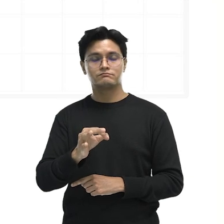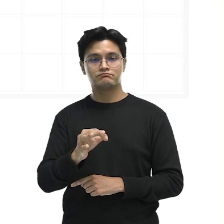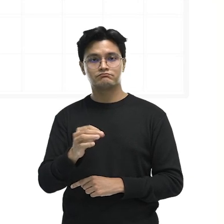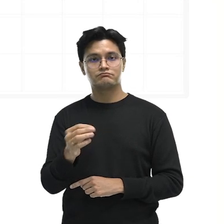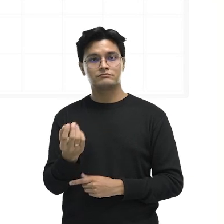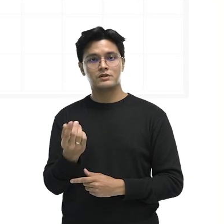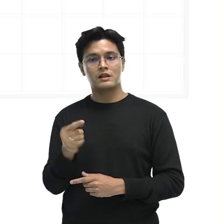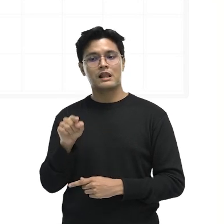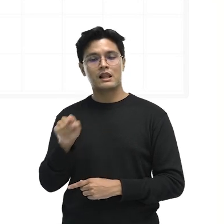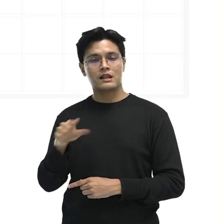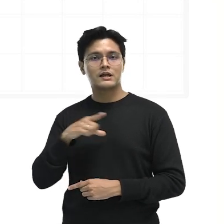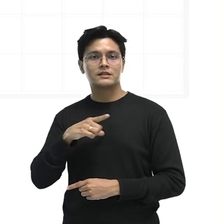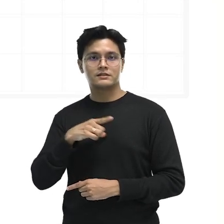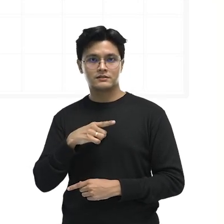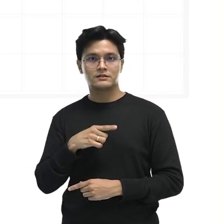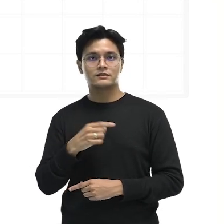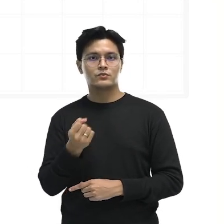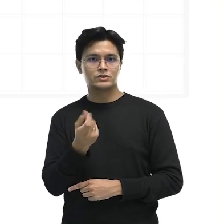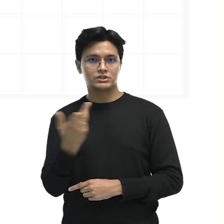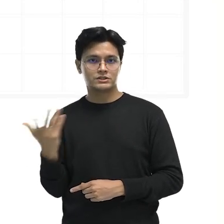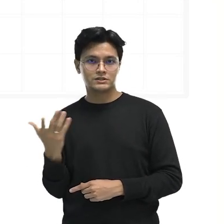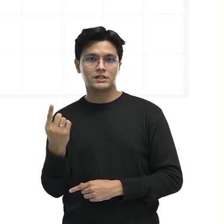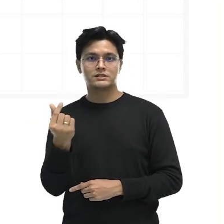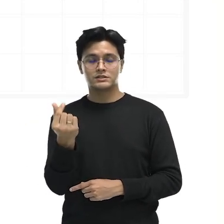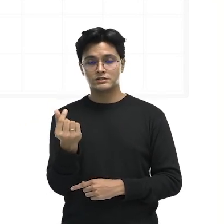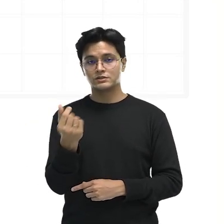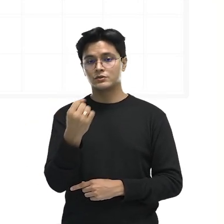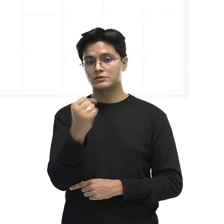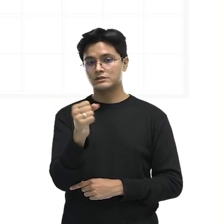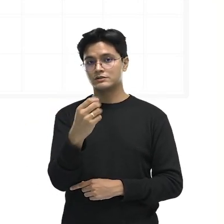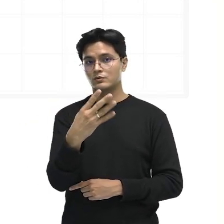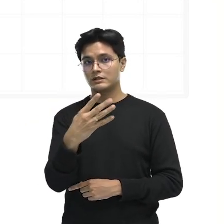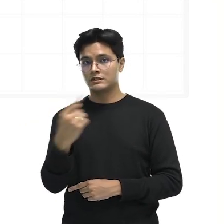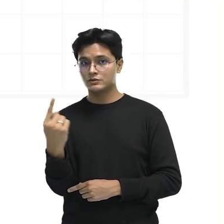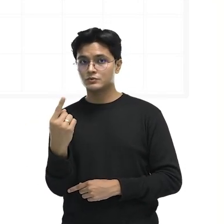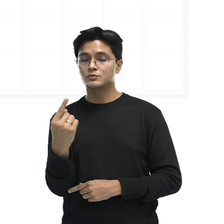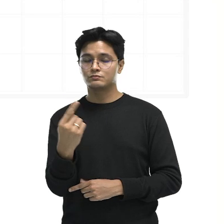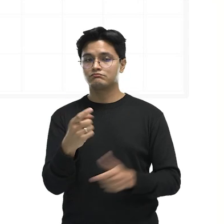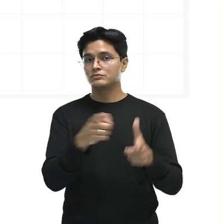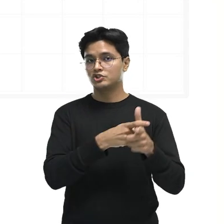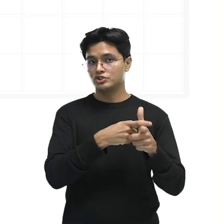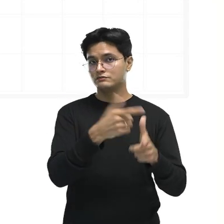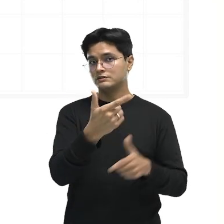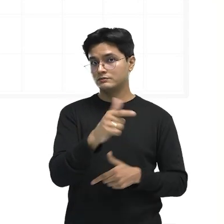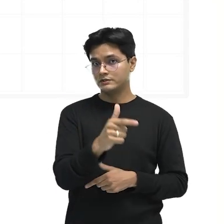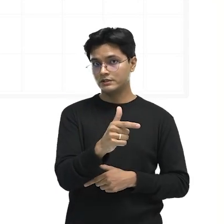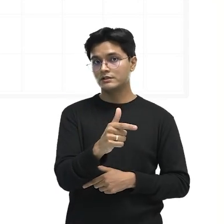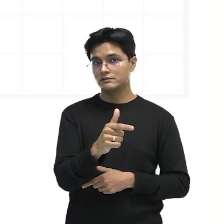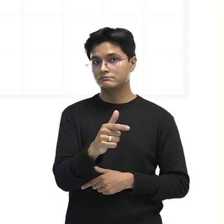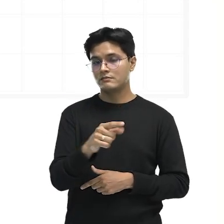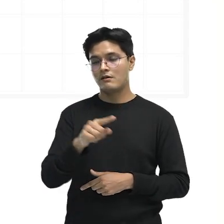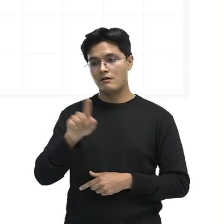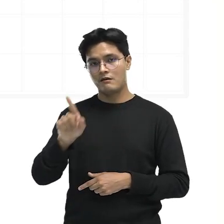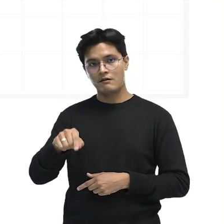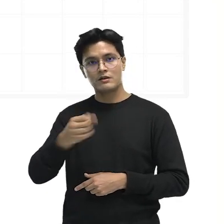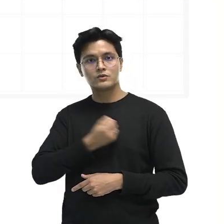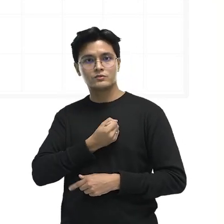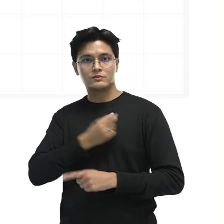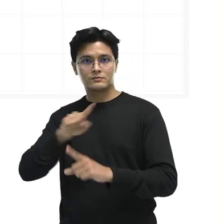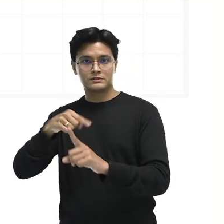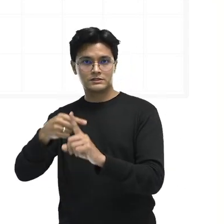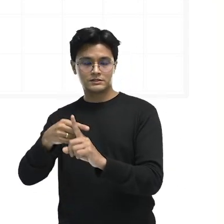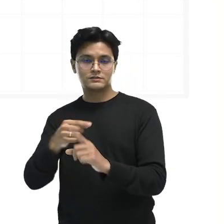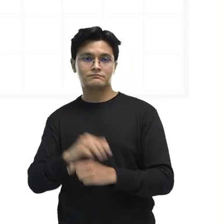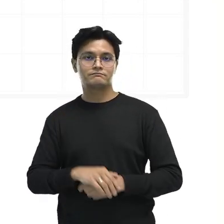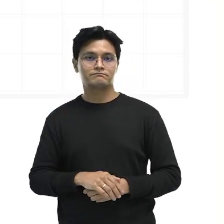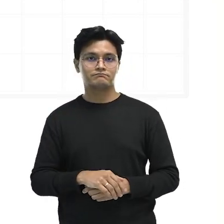dele R$841. Então, ele não estava devendo, tá? Era um saldo positivo que ele tinha. Durante o mês,